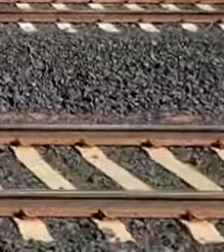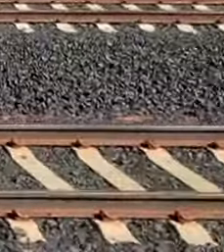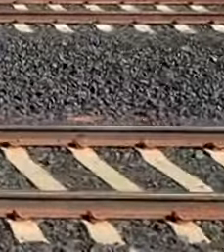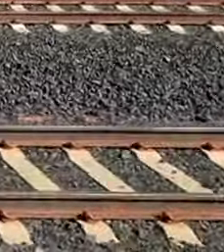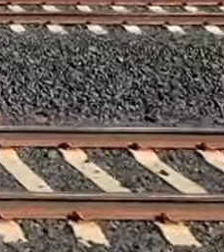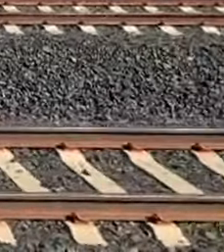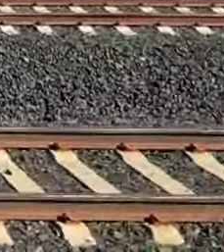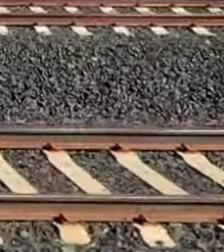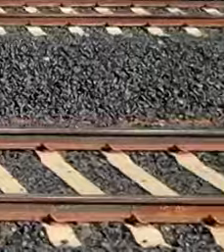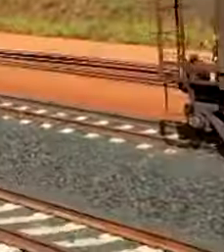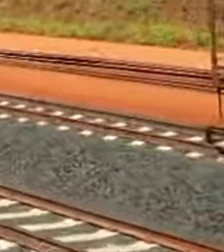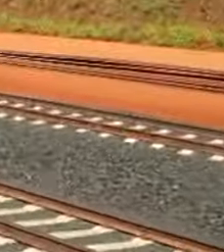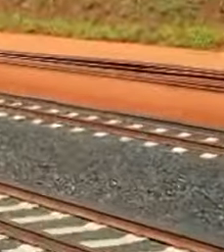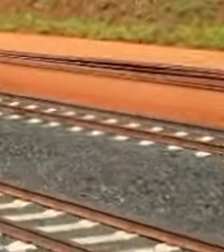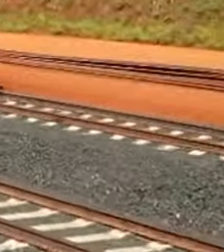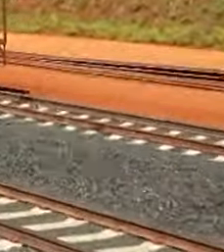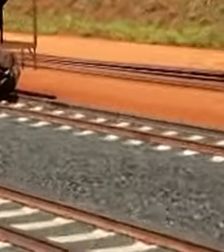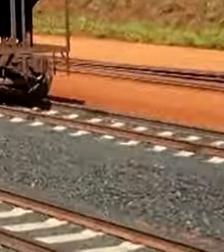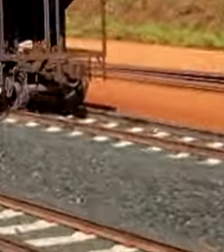Legenda